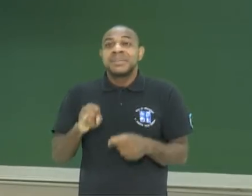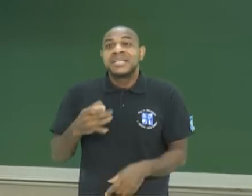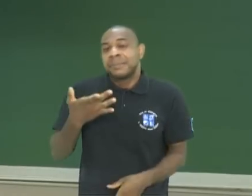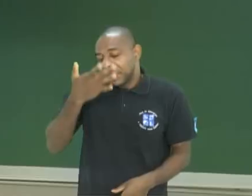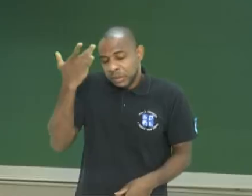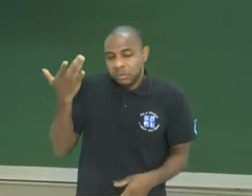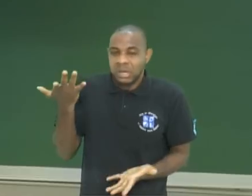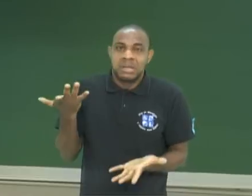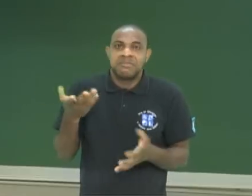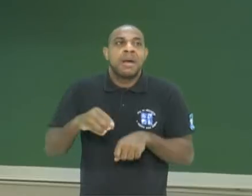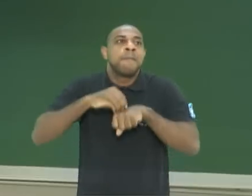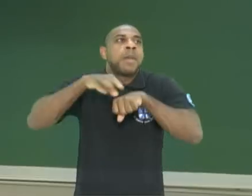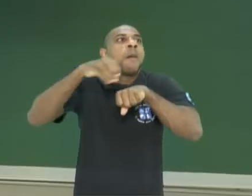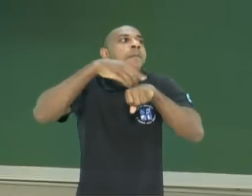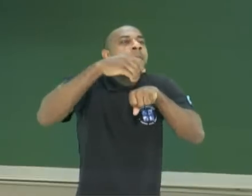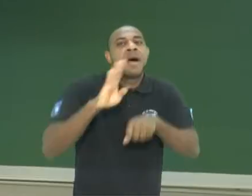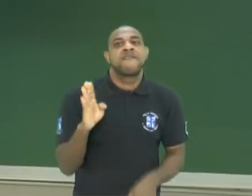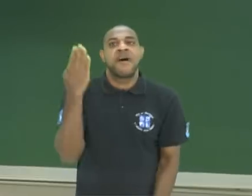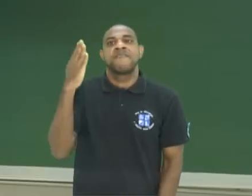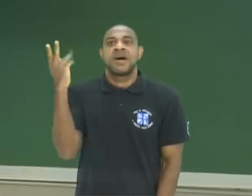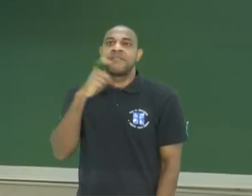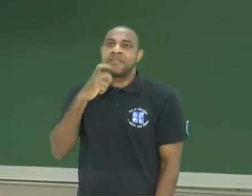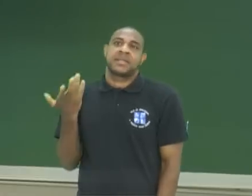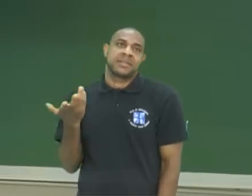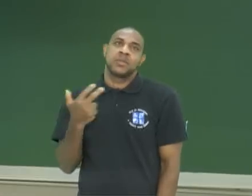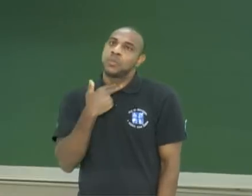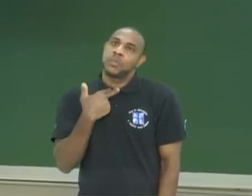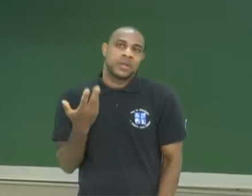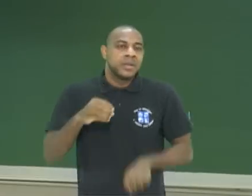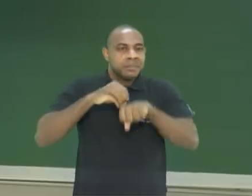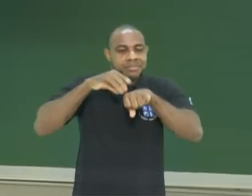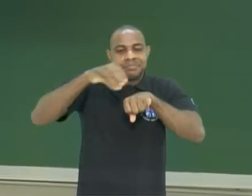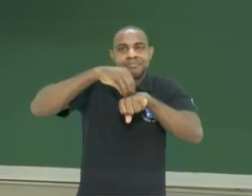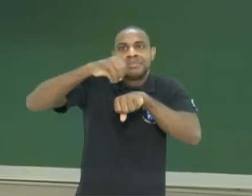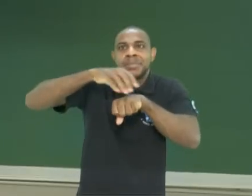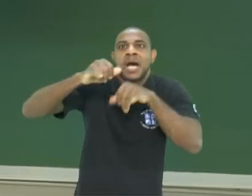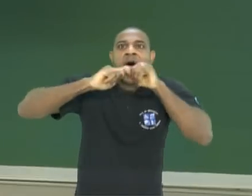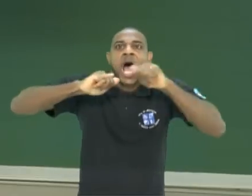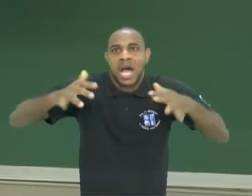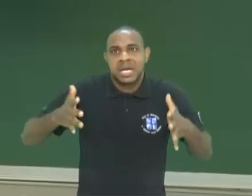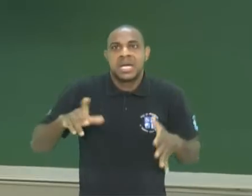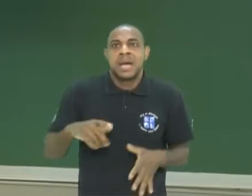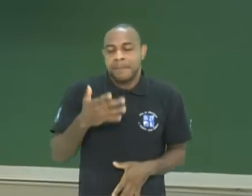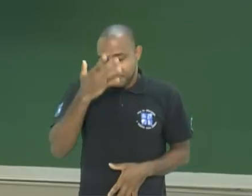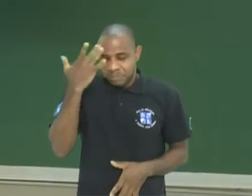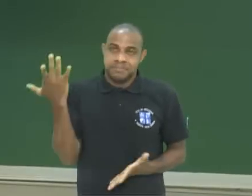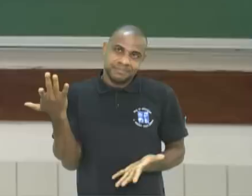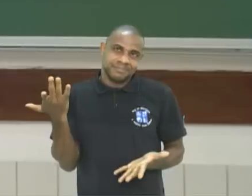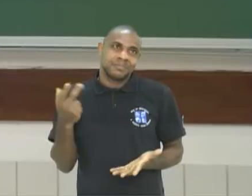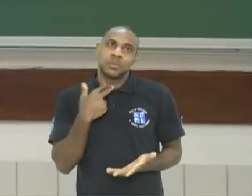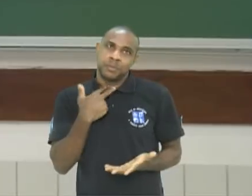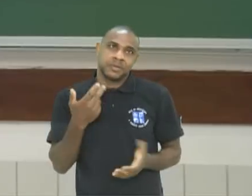por aí espalhando aquilo que não é verdade ou que ainda não foi confirmado, ok?